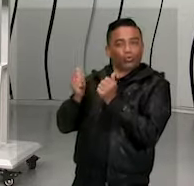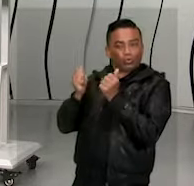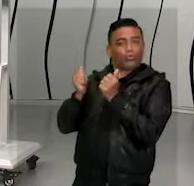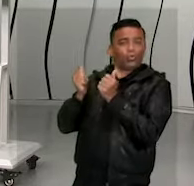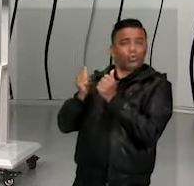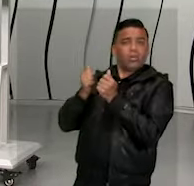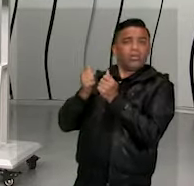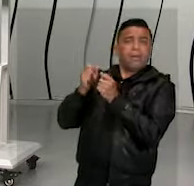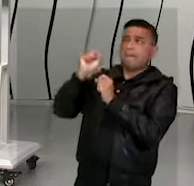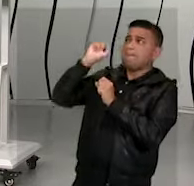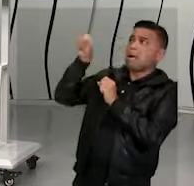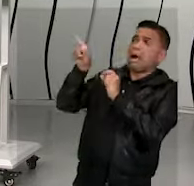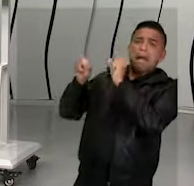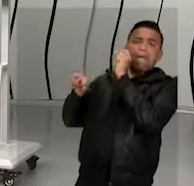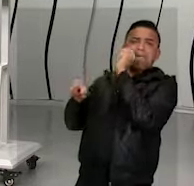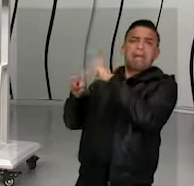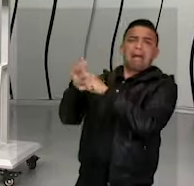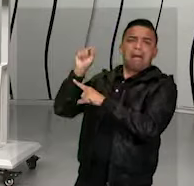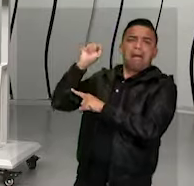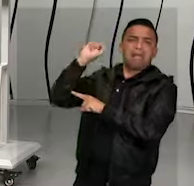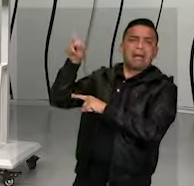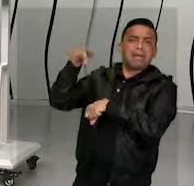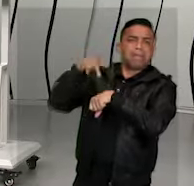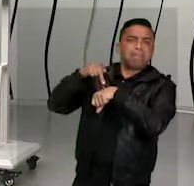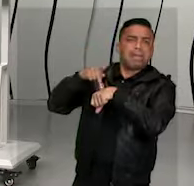as pedras. Então, teve aquela